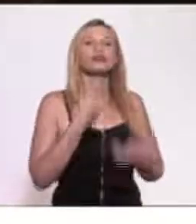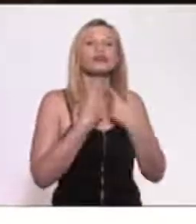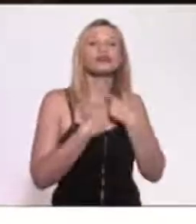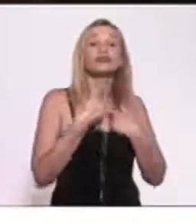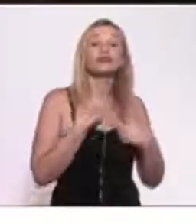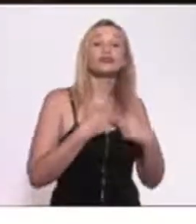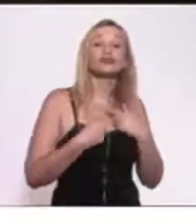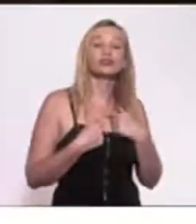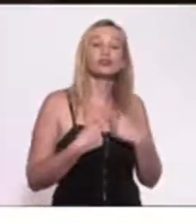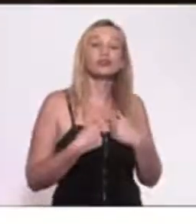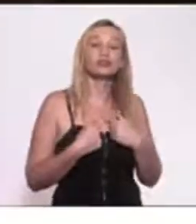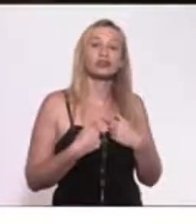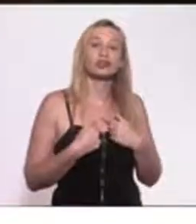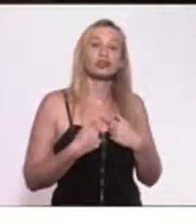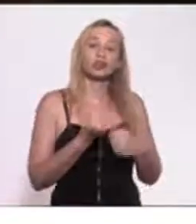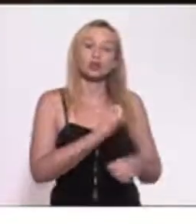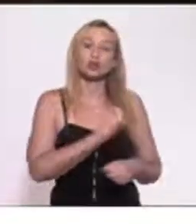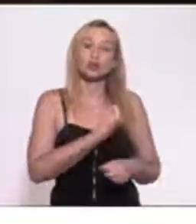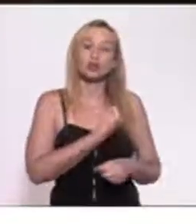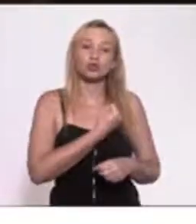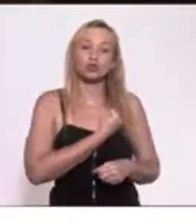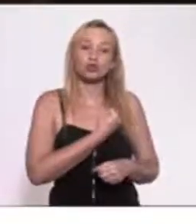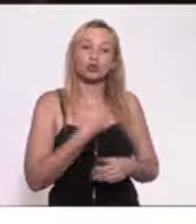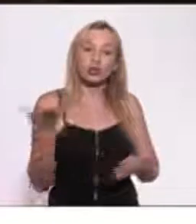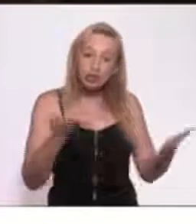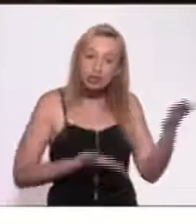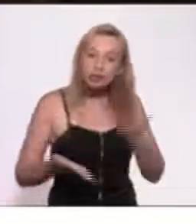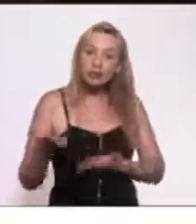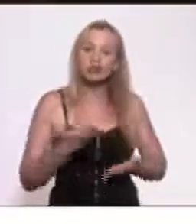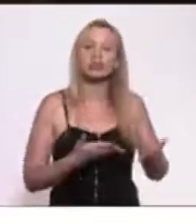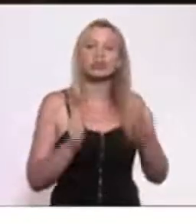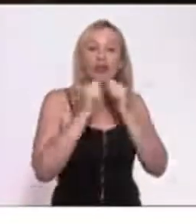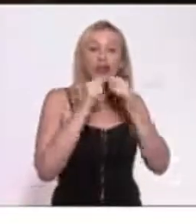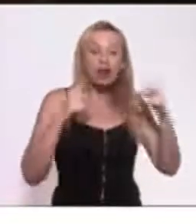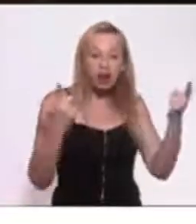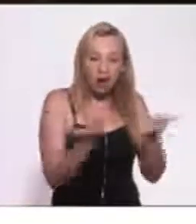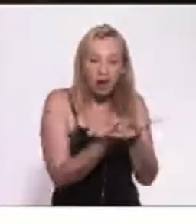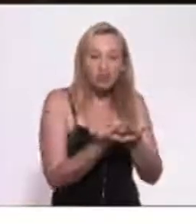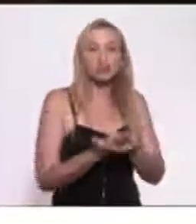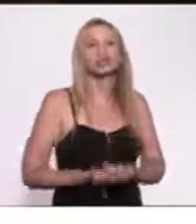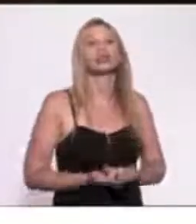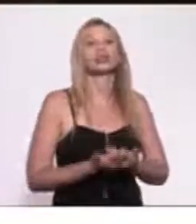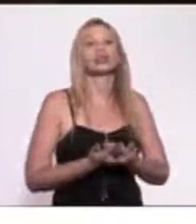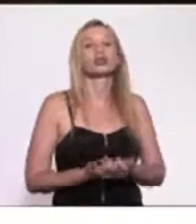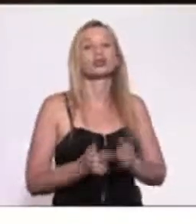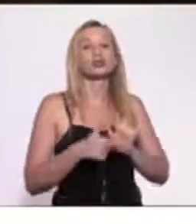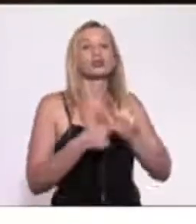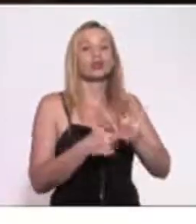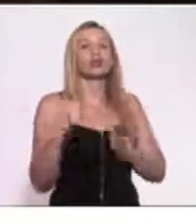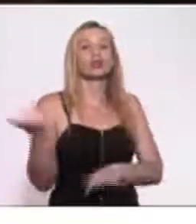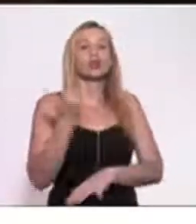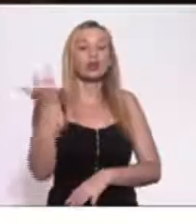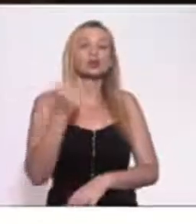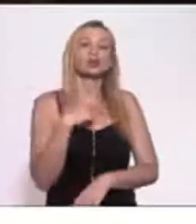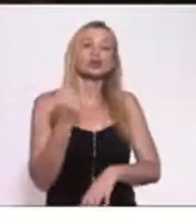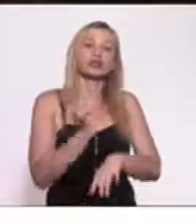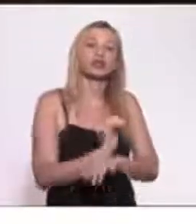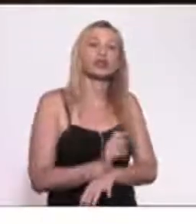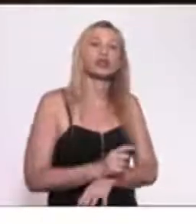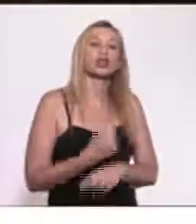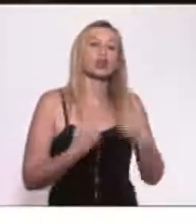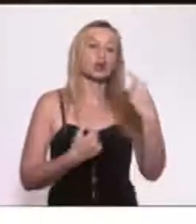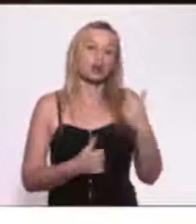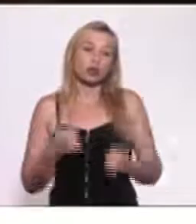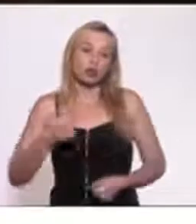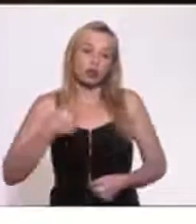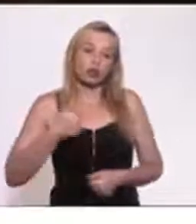participação na LERJ na construção do orçamento do fundo, que é tão importante para o nosso Estado. Uma dessas emendas é para que